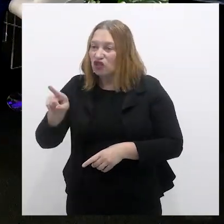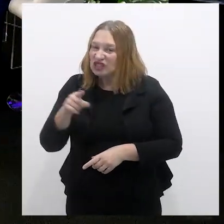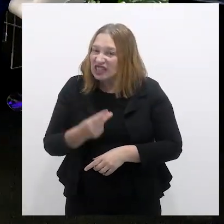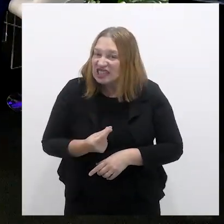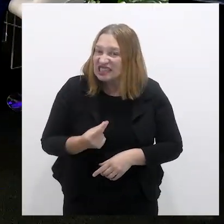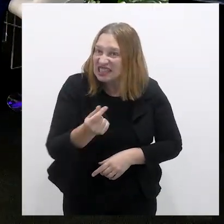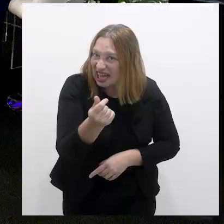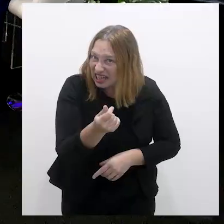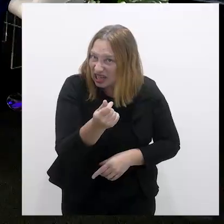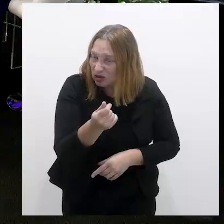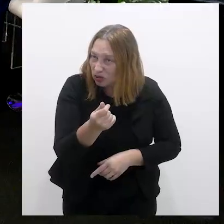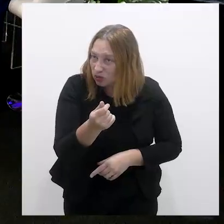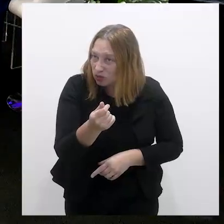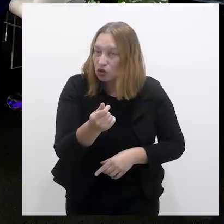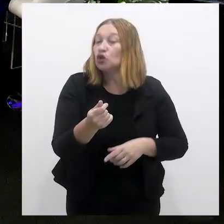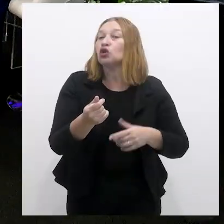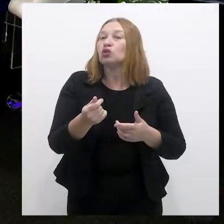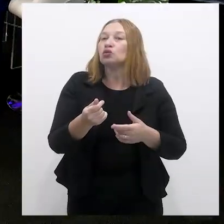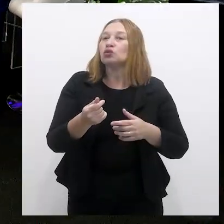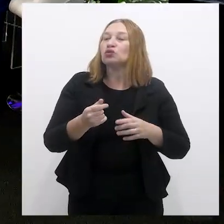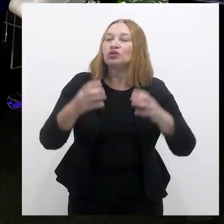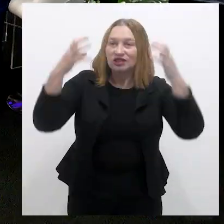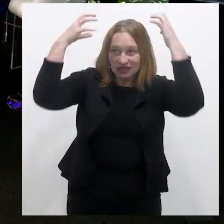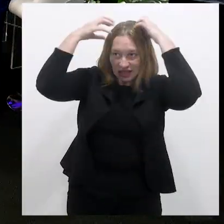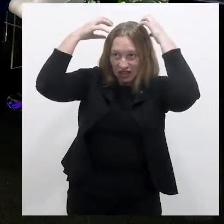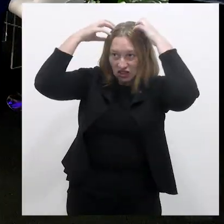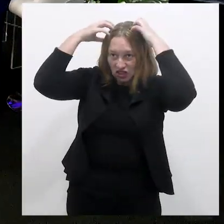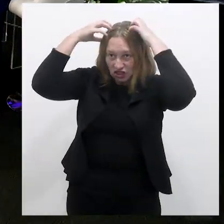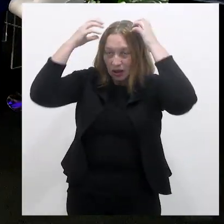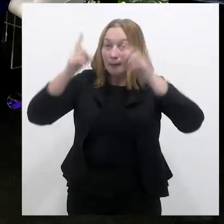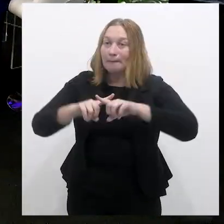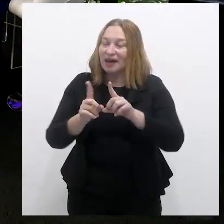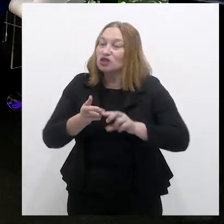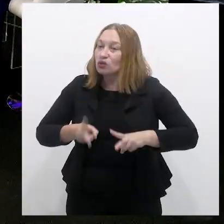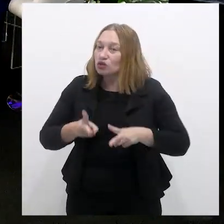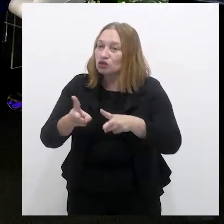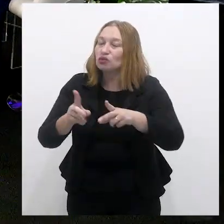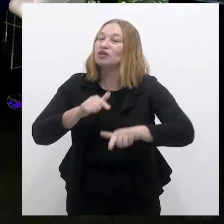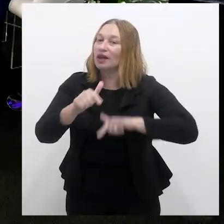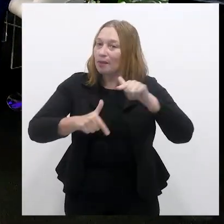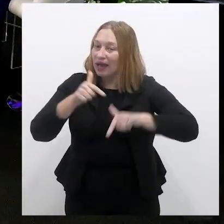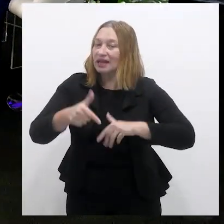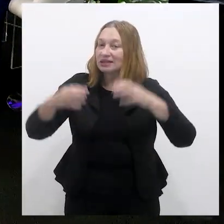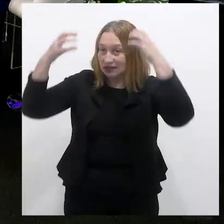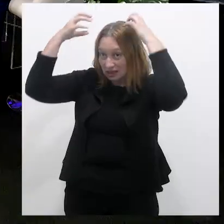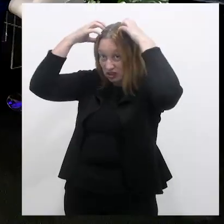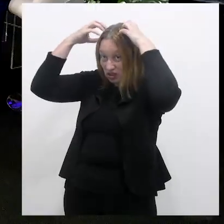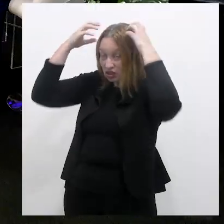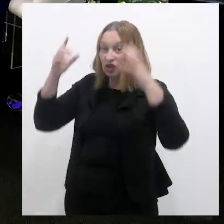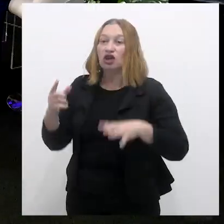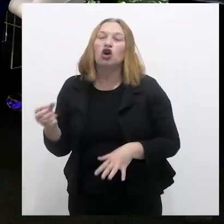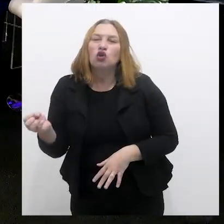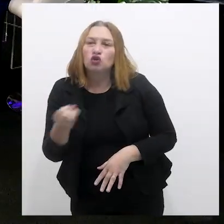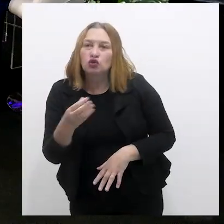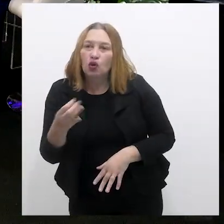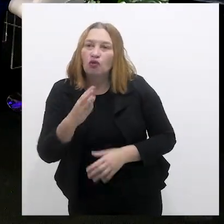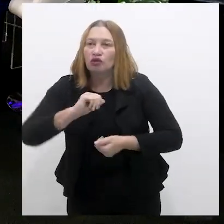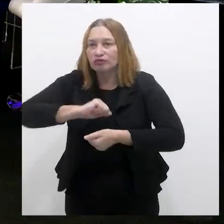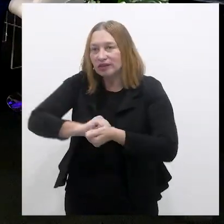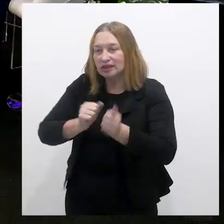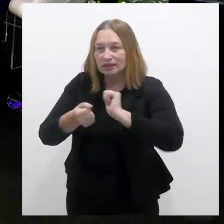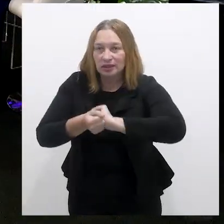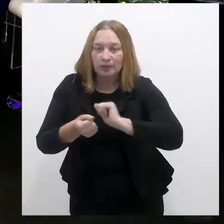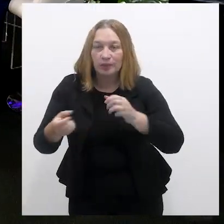a Disney Voltei não pra saiu de Disney. você. Um ano depois estava eu cantando com o Mickey de novo. E aí, mais recente agora, eu fiz a adaptação